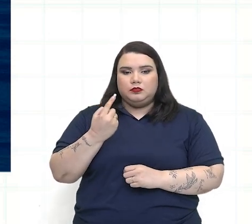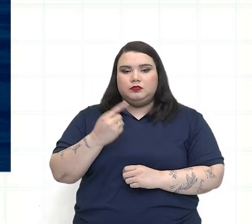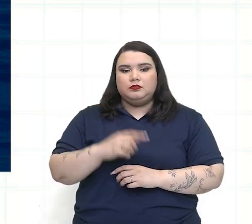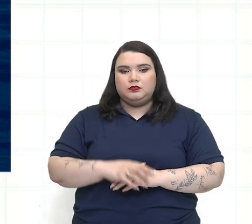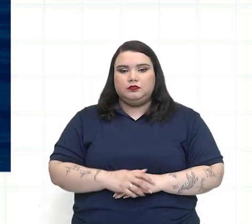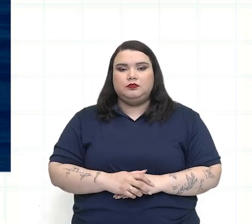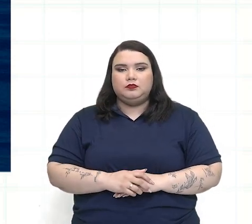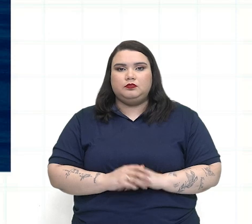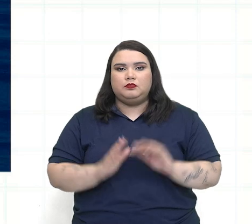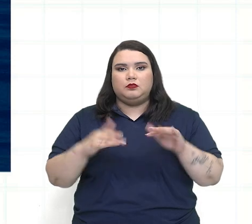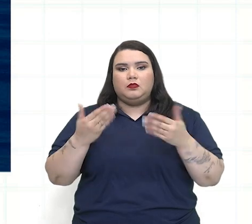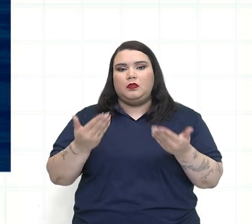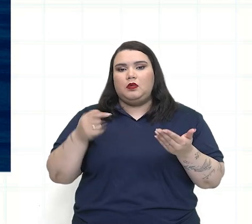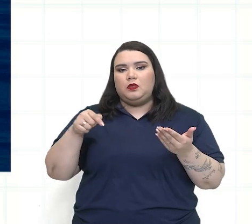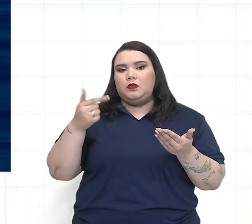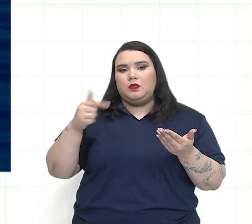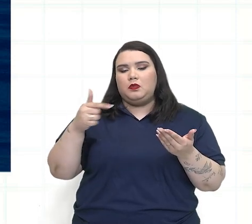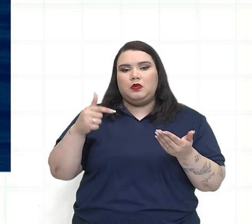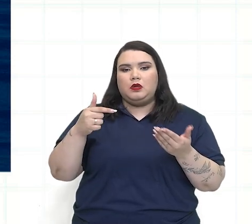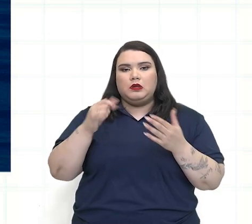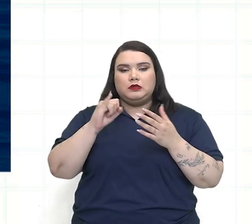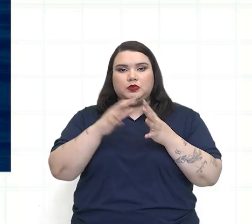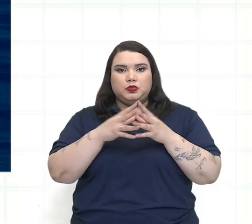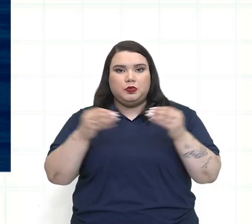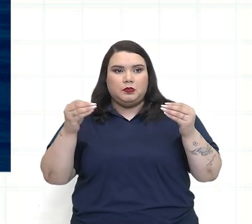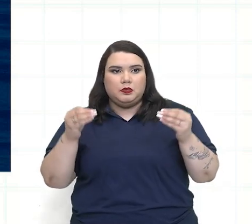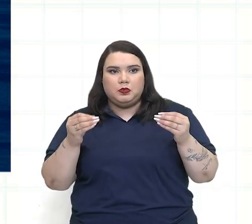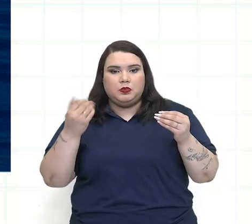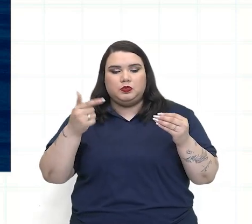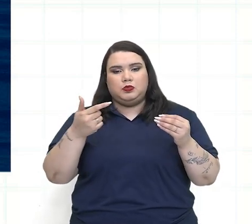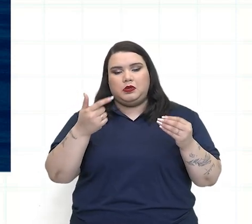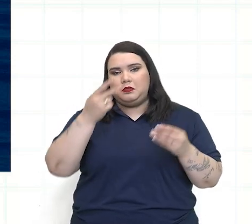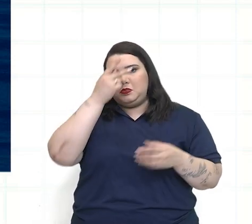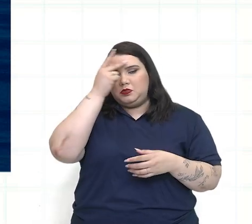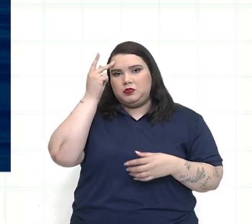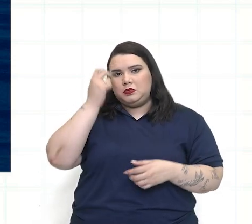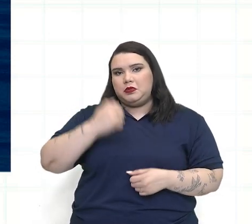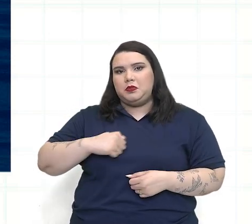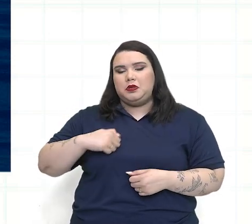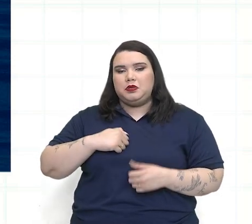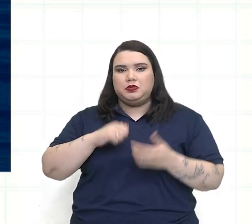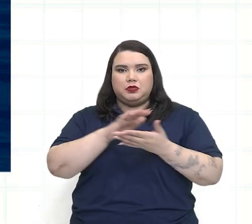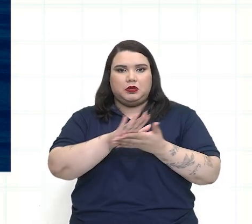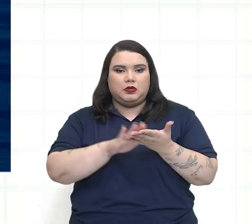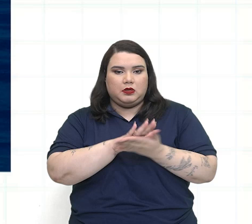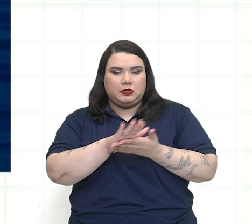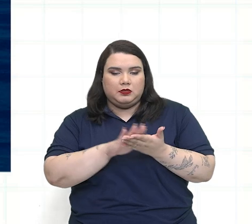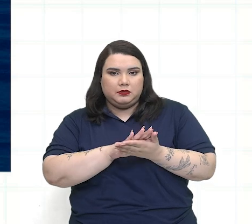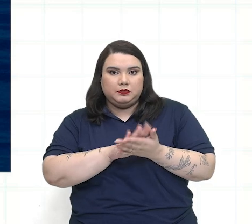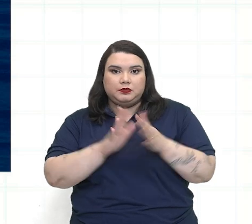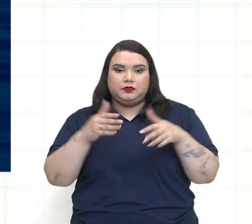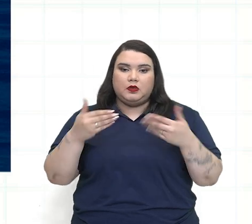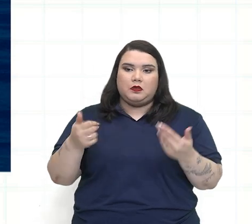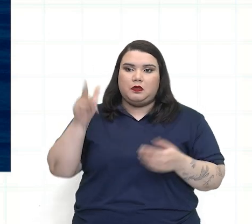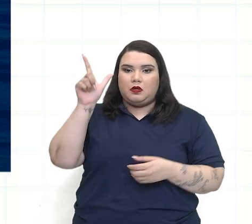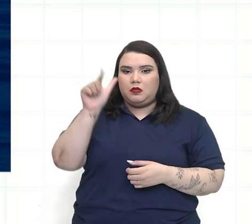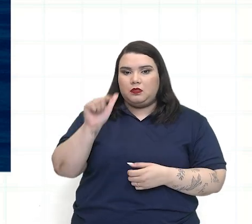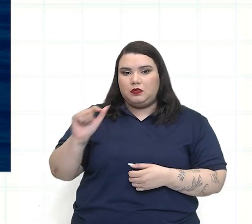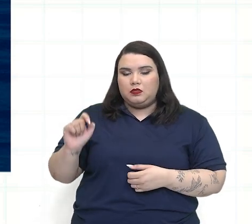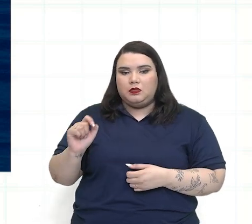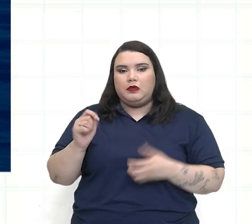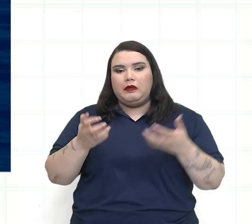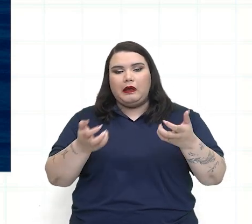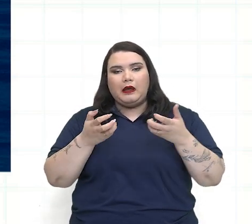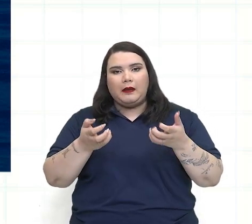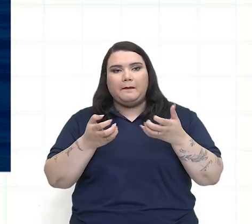e ela não iria, se ela desaparecesse, não iria assim, fazer falta para ninguém, não é? E aí a lua